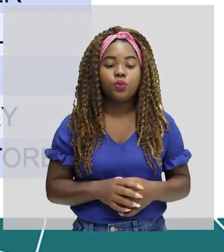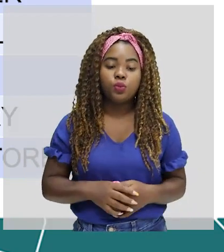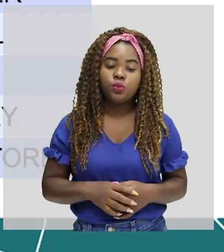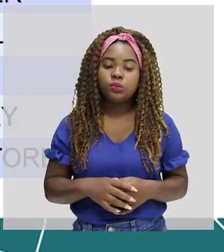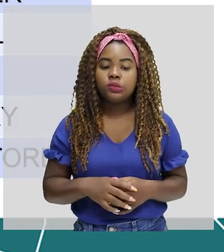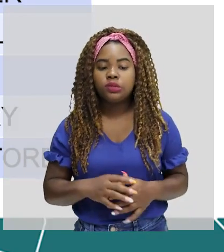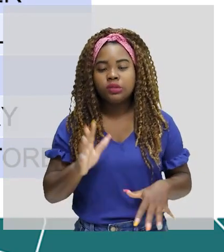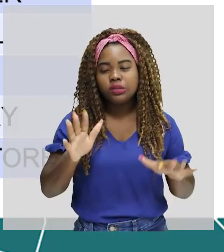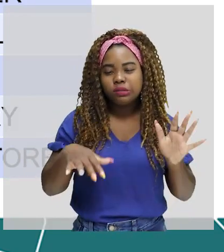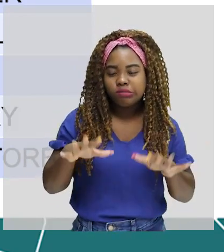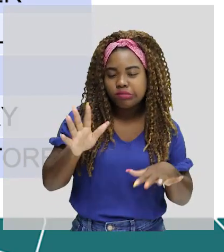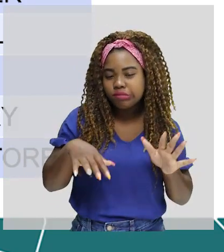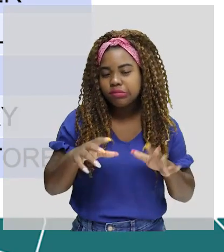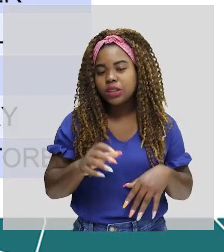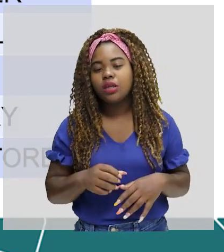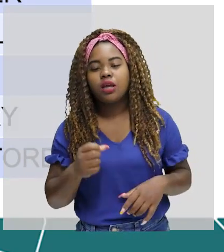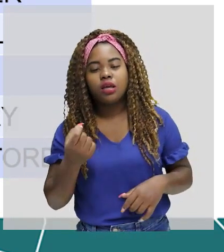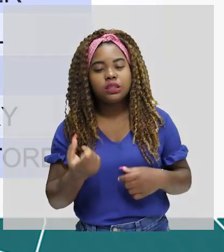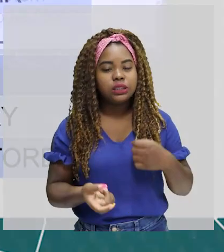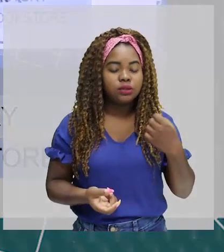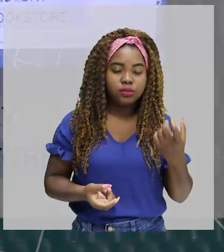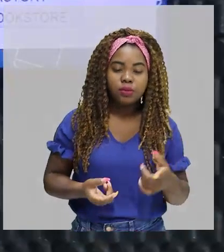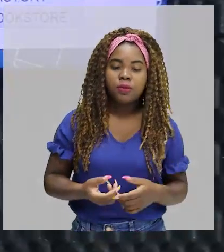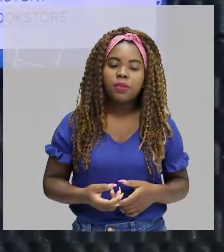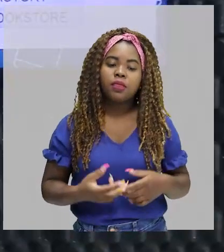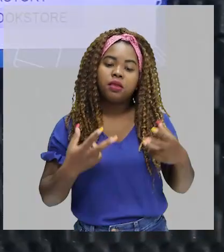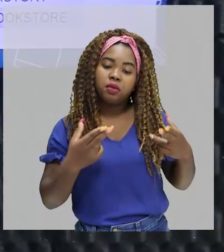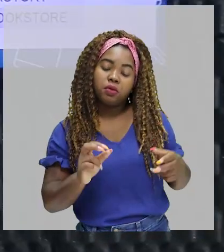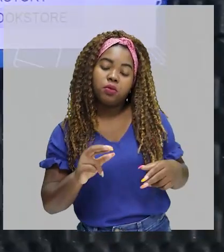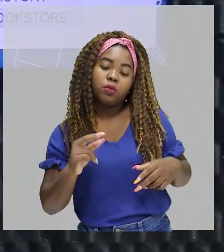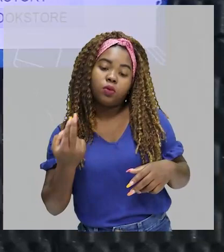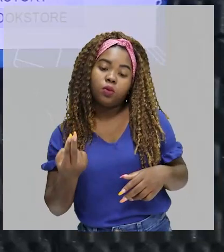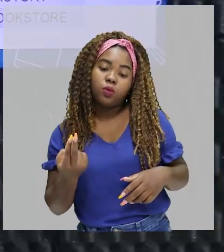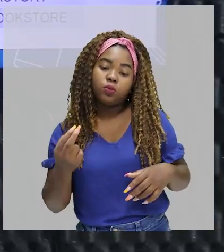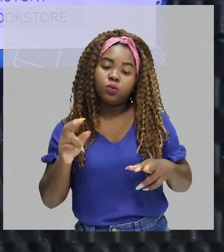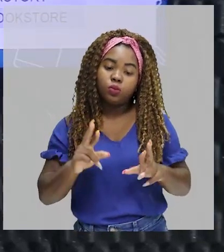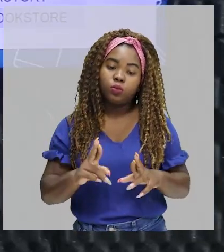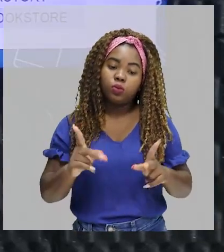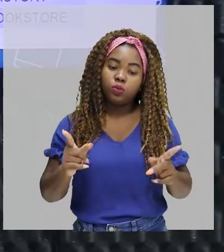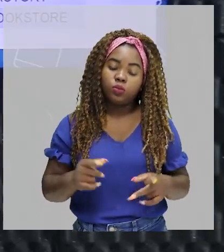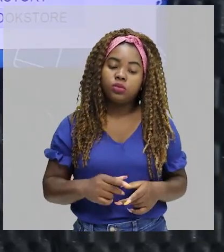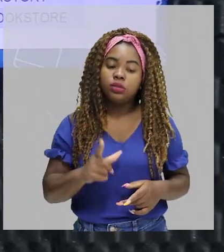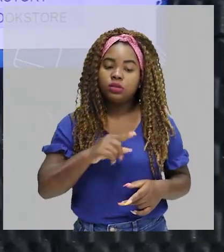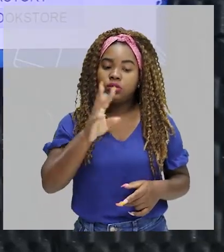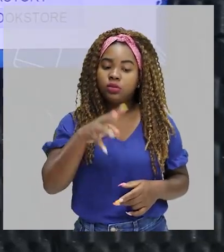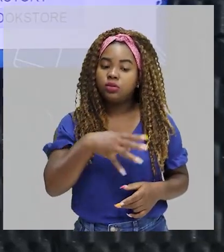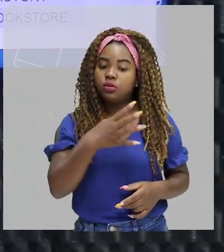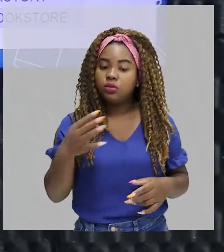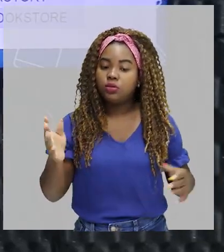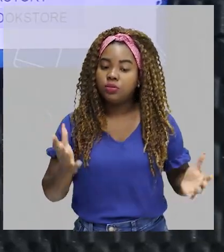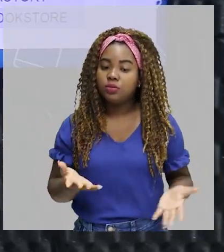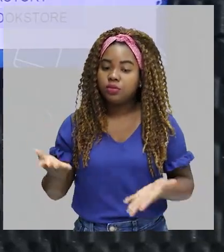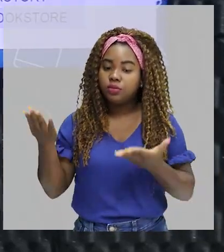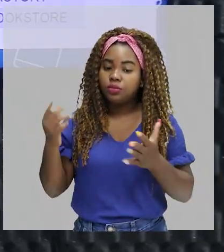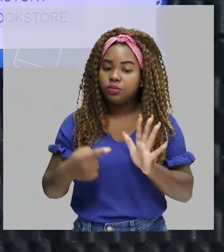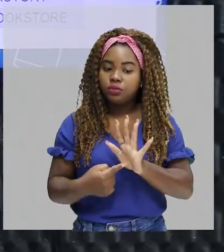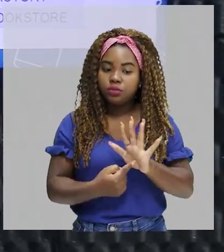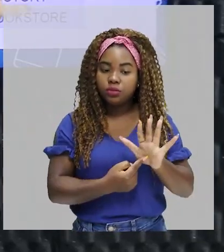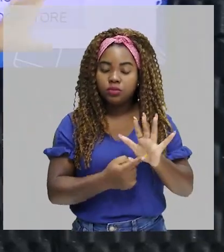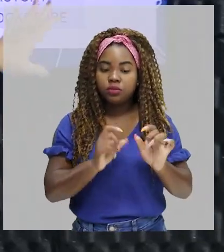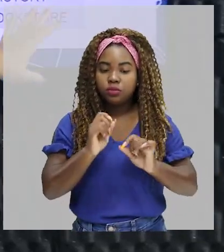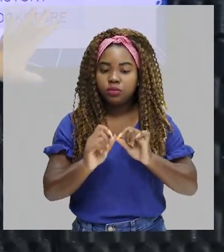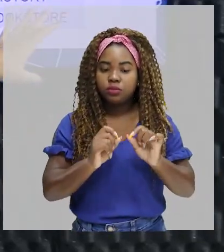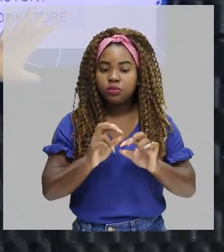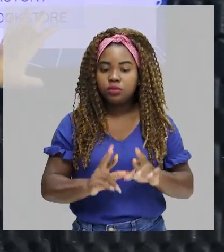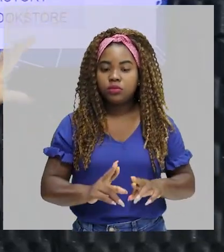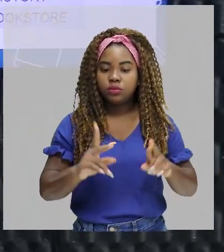quando desempenham função semelhante ou diferente. Tá? Nesse caso aqui, eu tenho uma tabela que mostra justamente